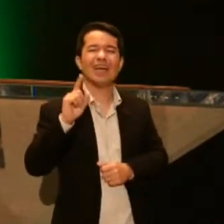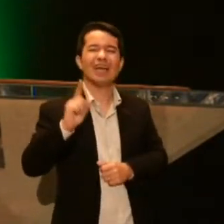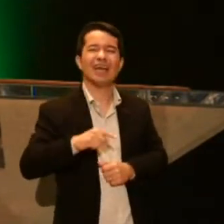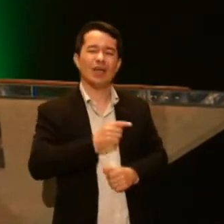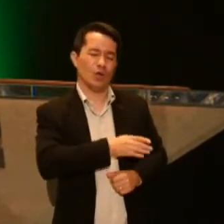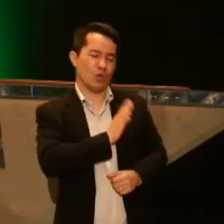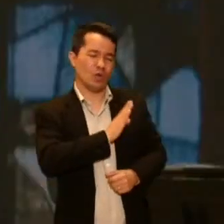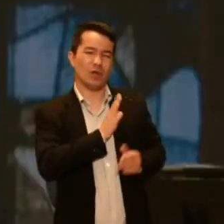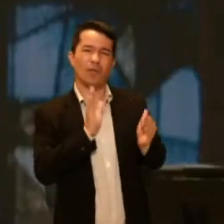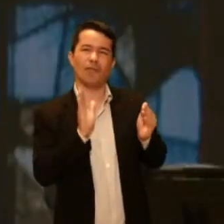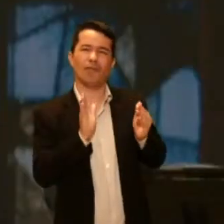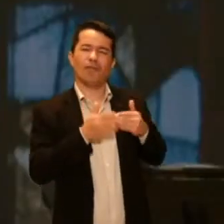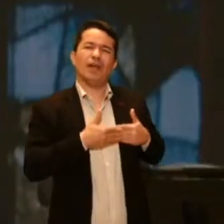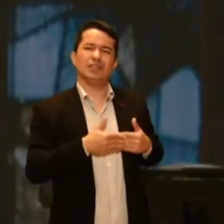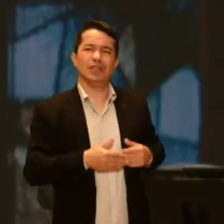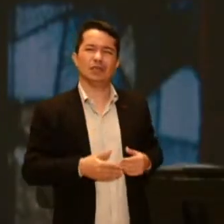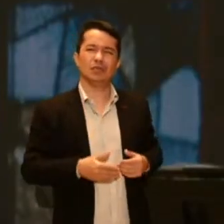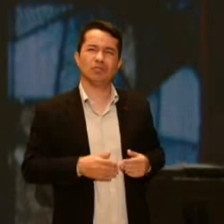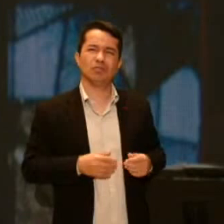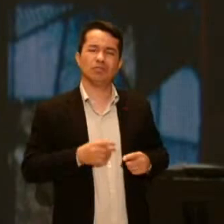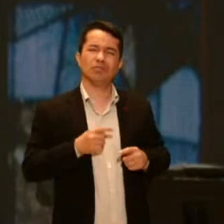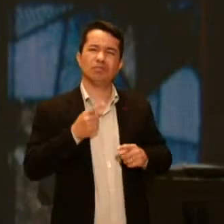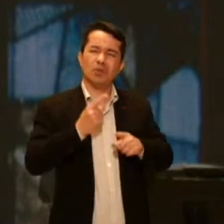perdoar e para pedir perdão.